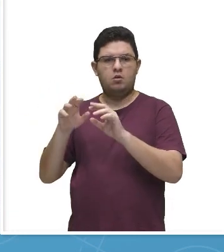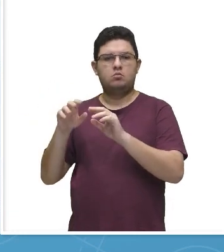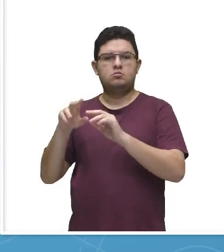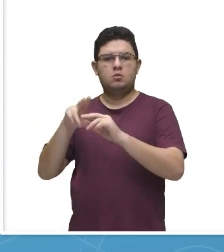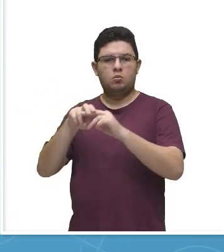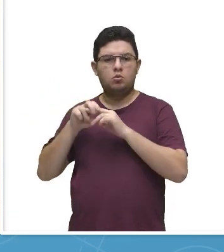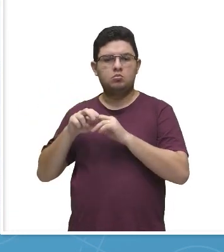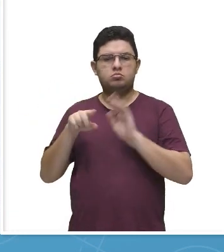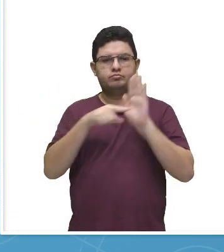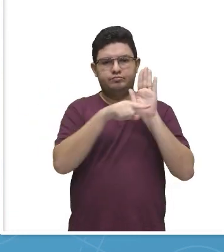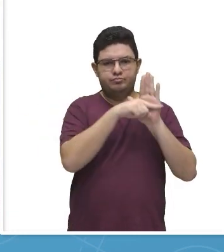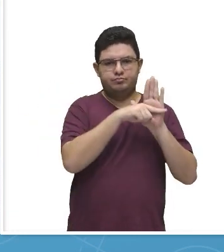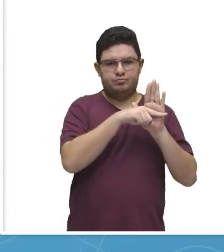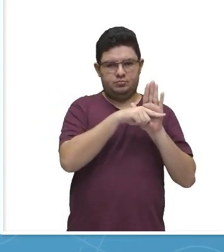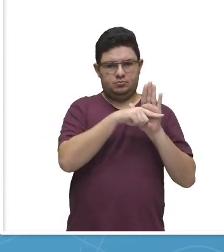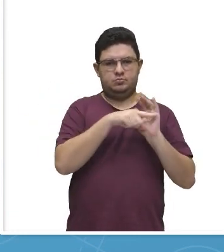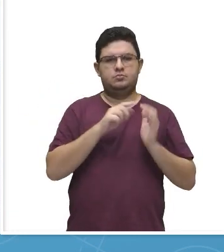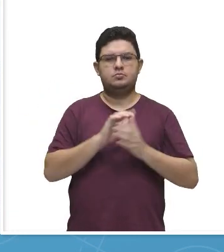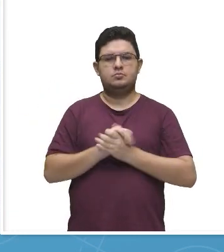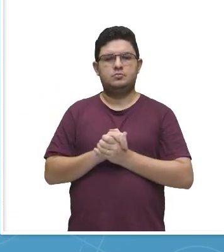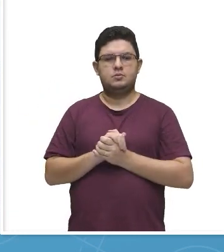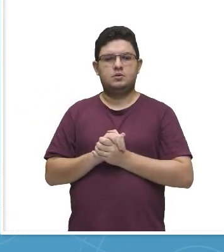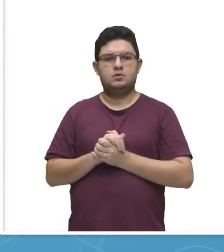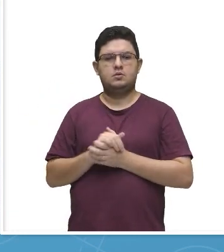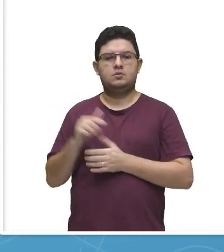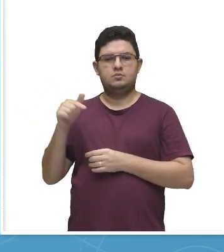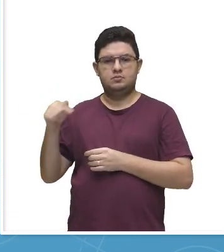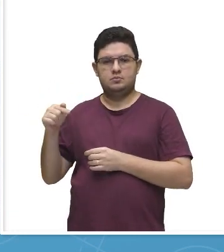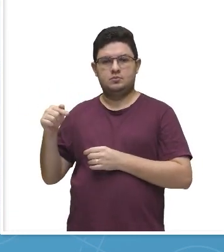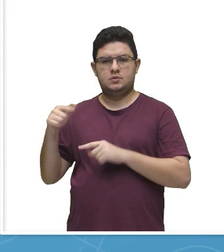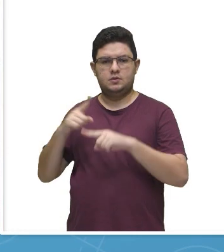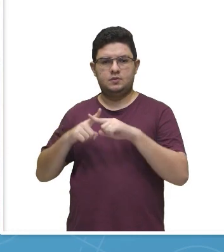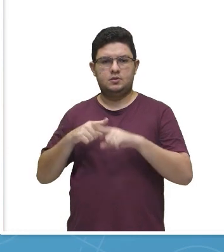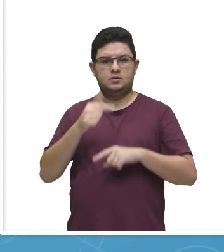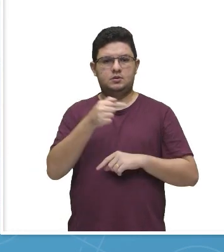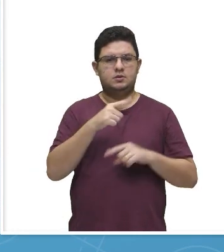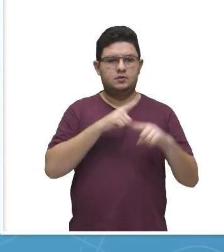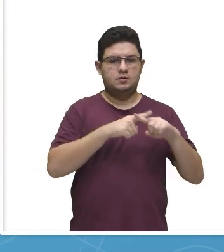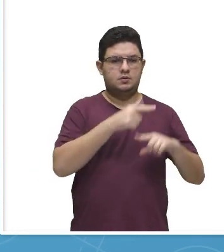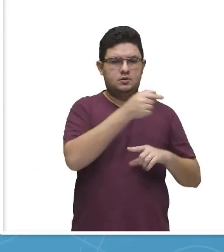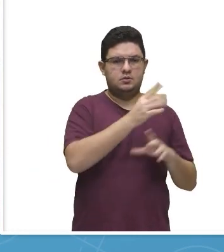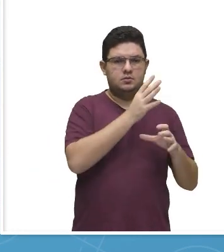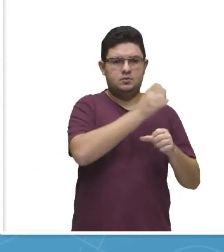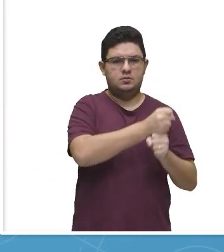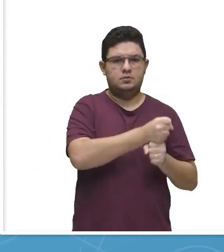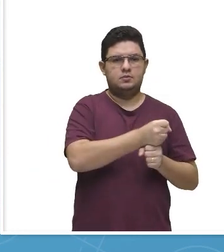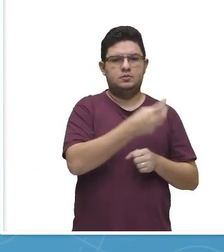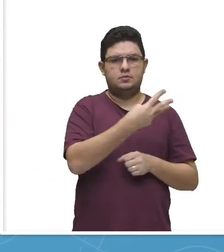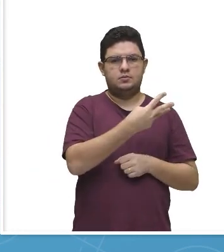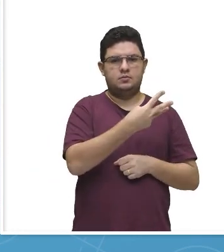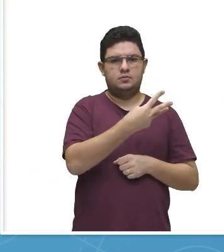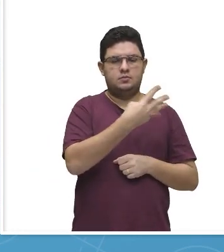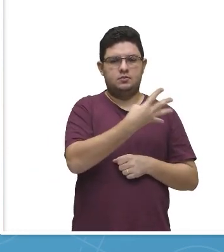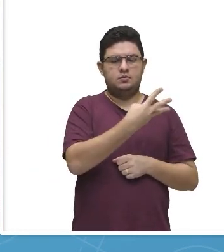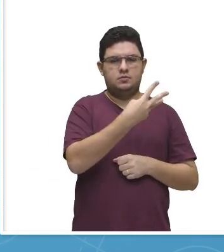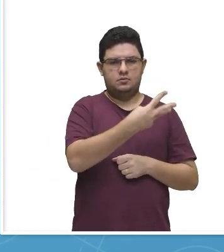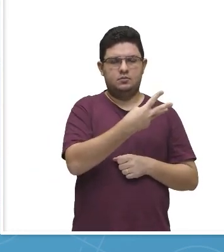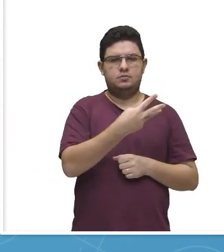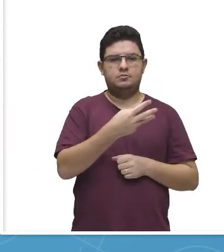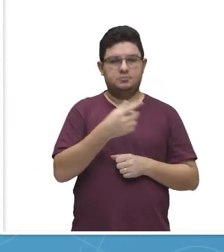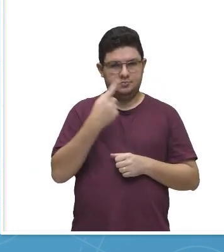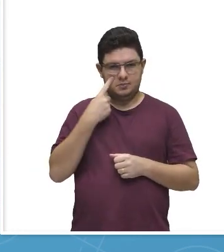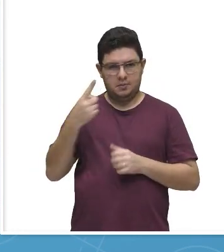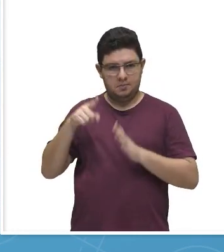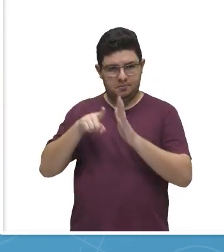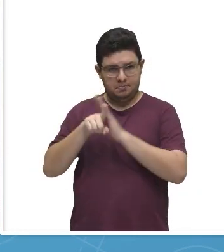E 49 vezes 7, 343. Então essa daí é a correção da nossa primeira questão. Na nossa